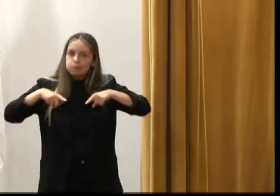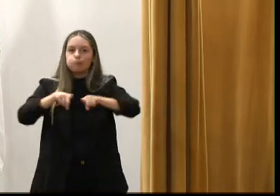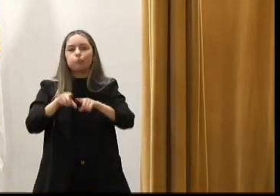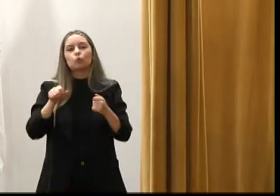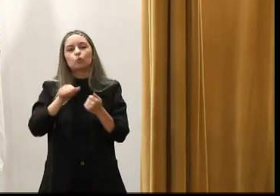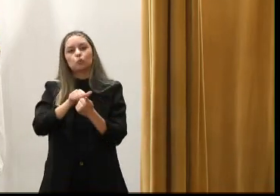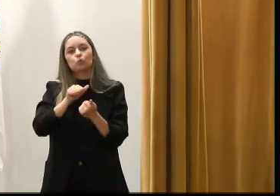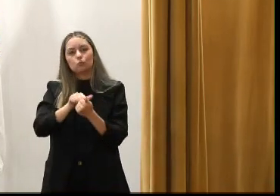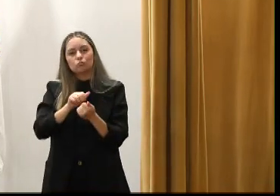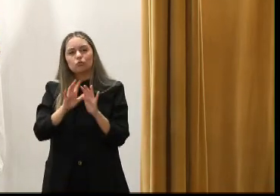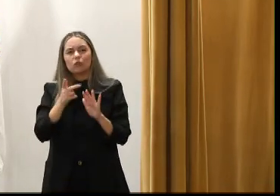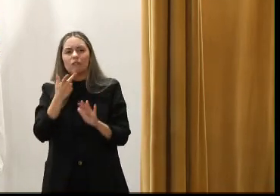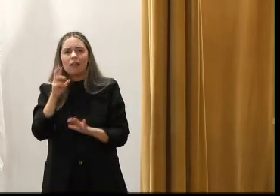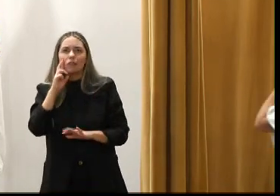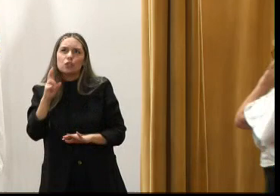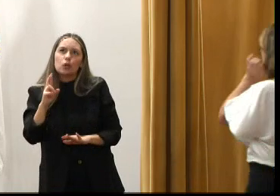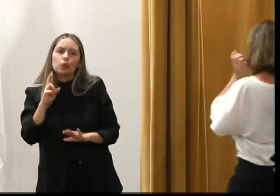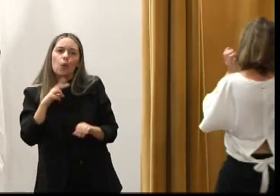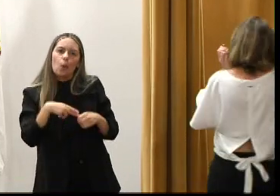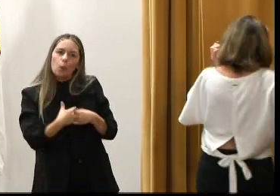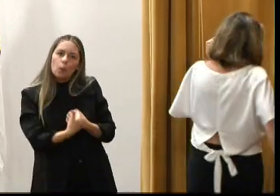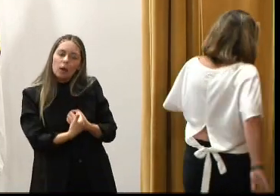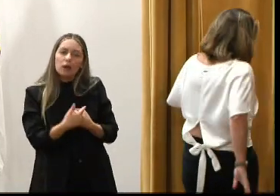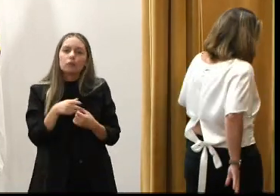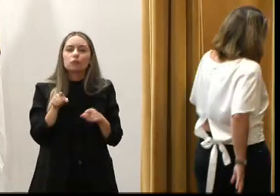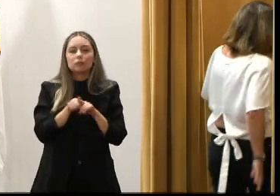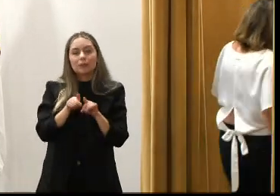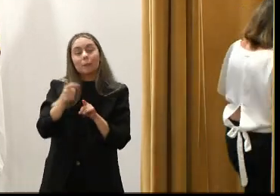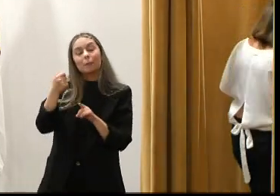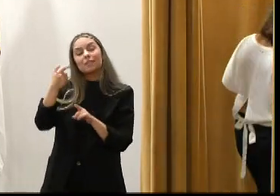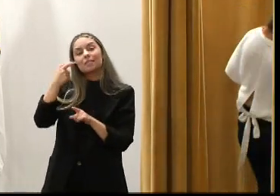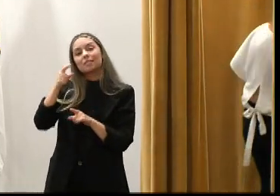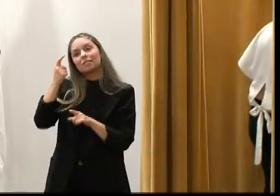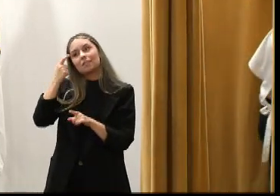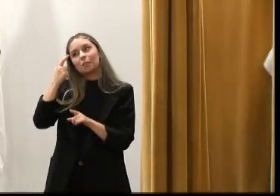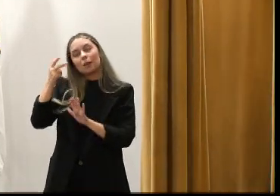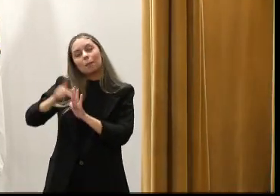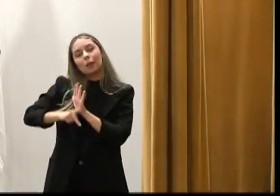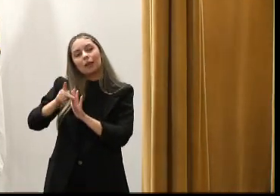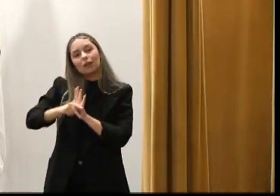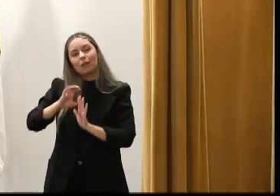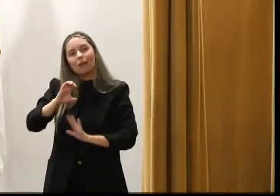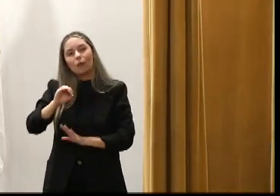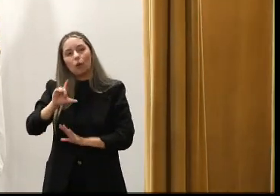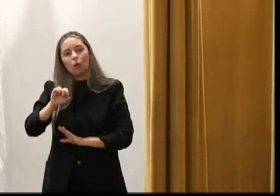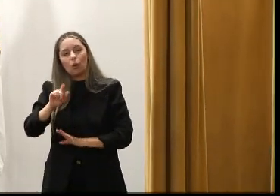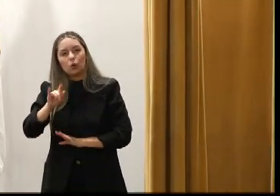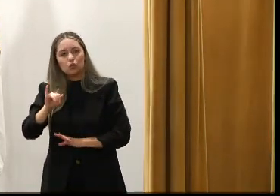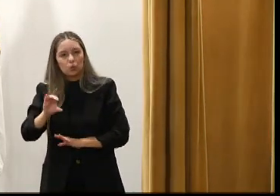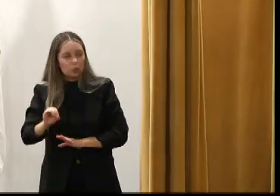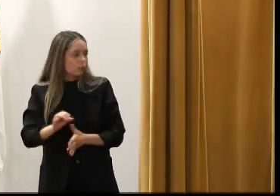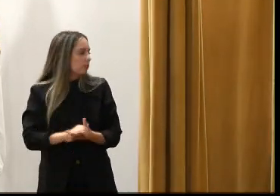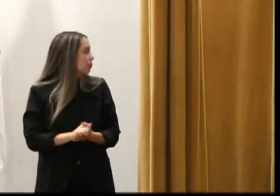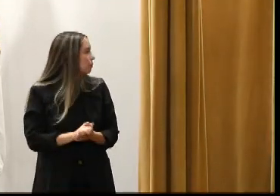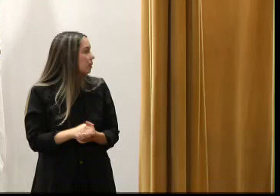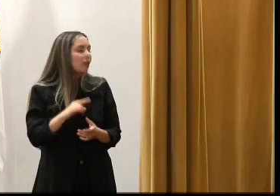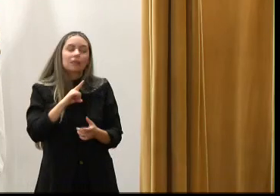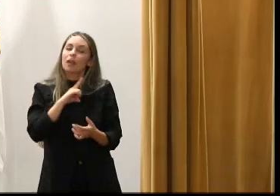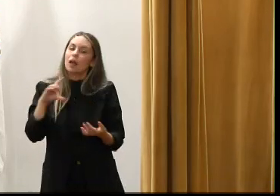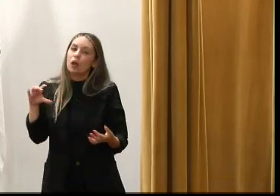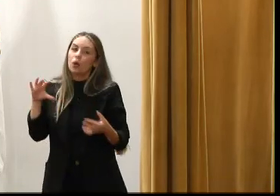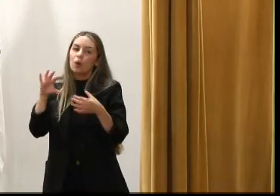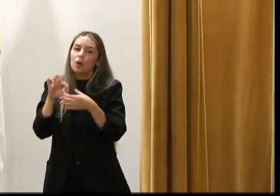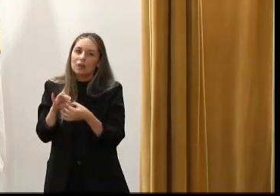quando se fala muito em diretor urbano, temos também que ter o plano ecológico da cidade, né, que é